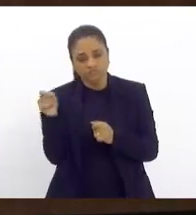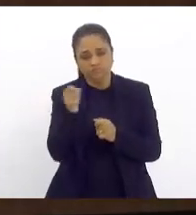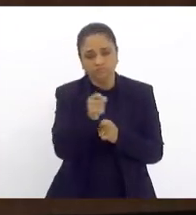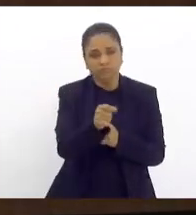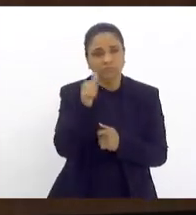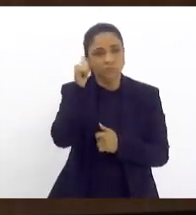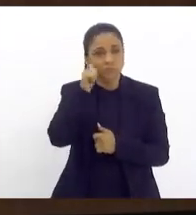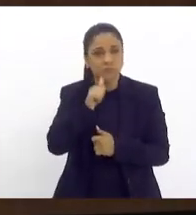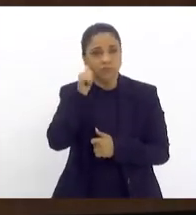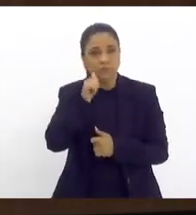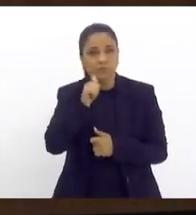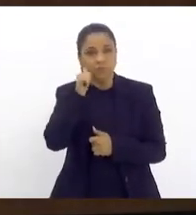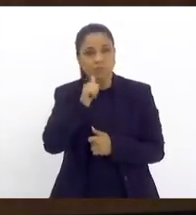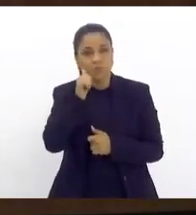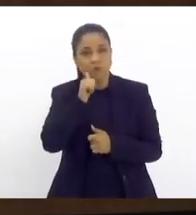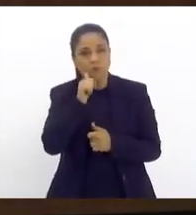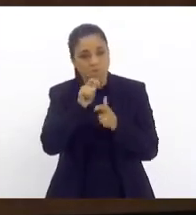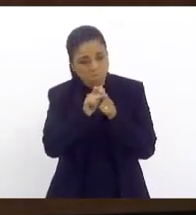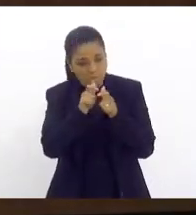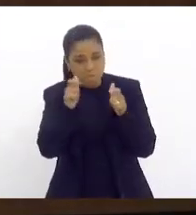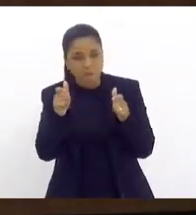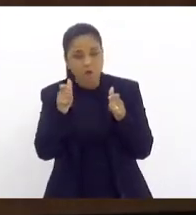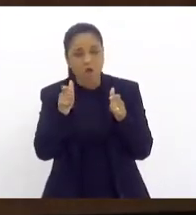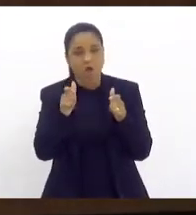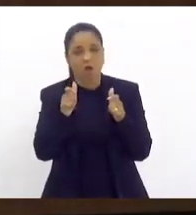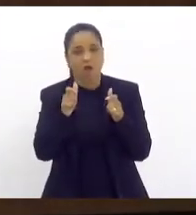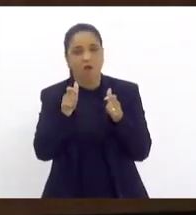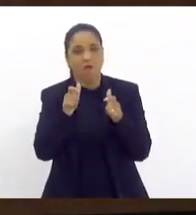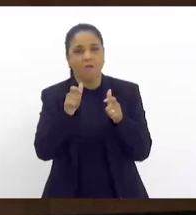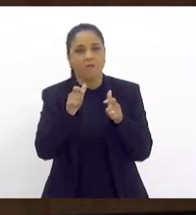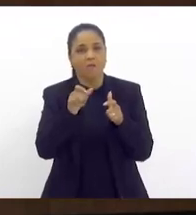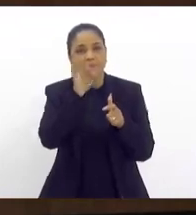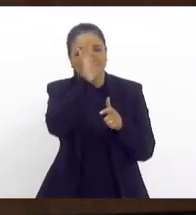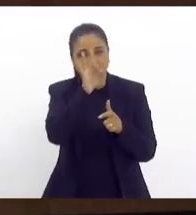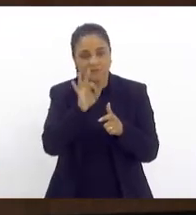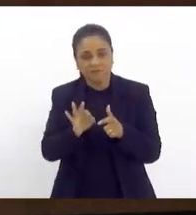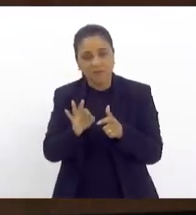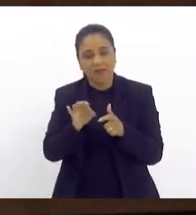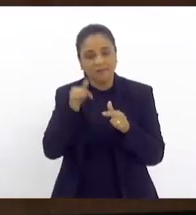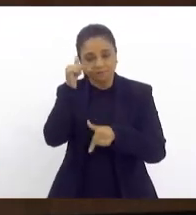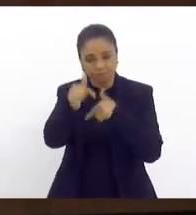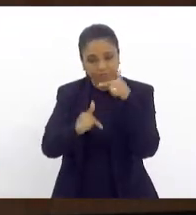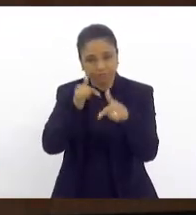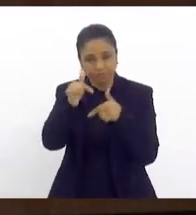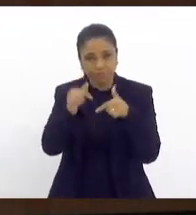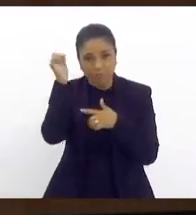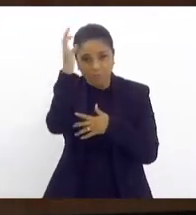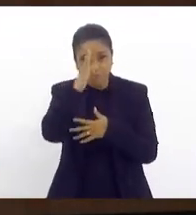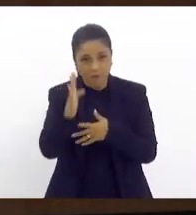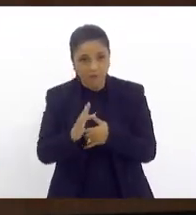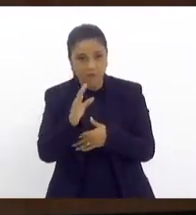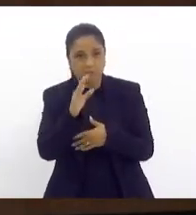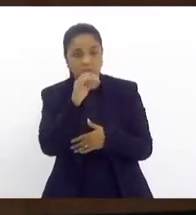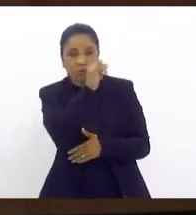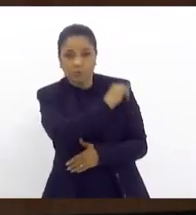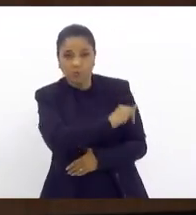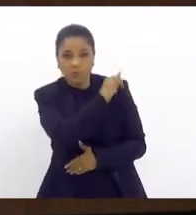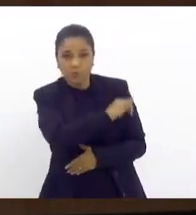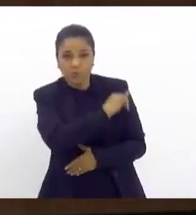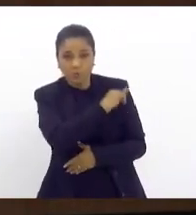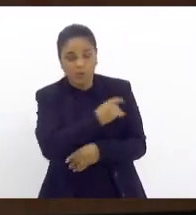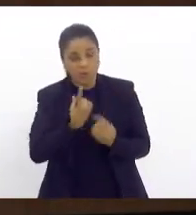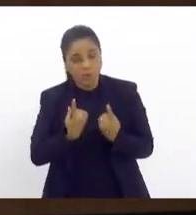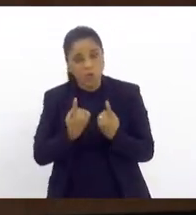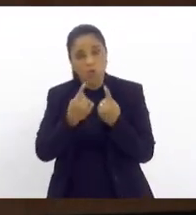que somos a maior parcela economicamente ativa do Brasil e do Estado do Rio de Janeiro no mercado de trabalho e do